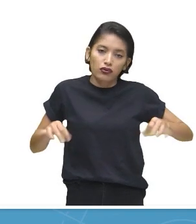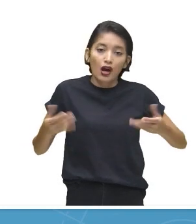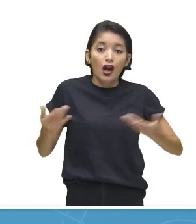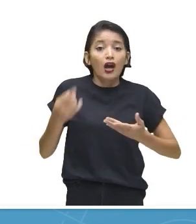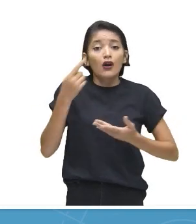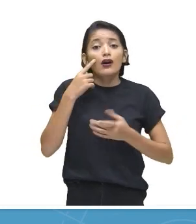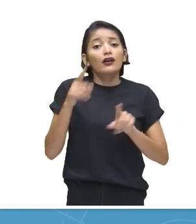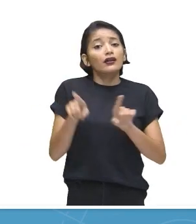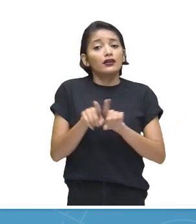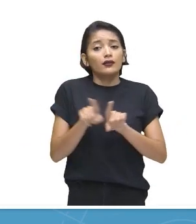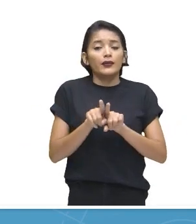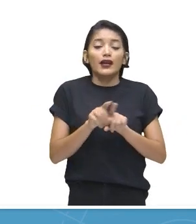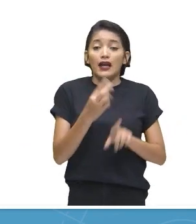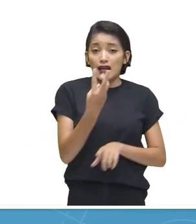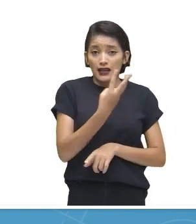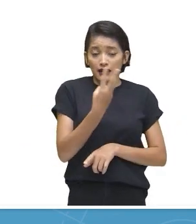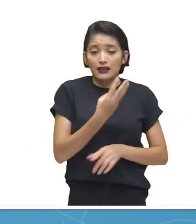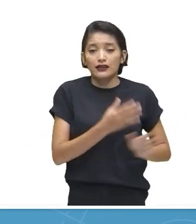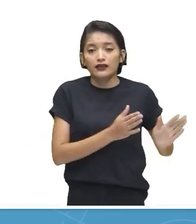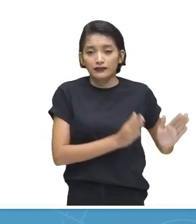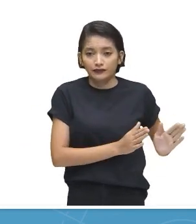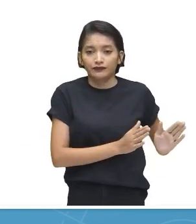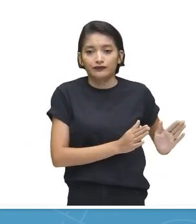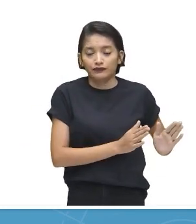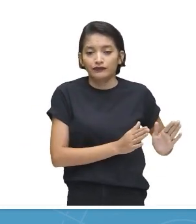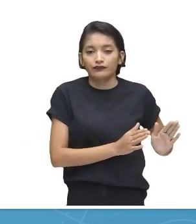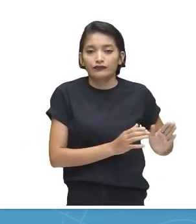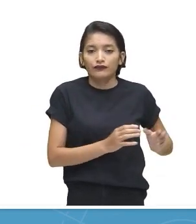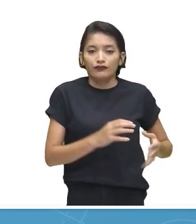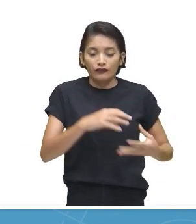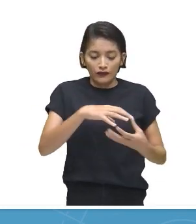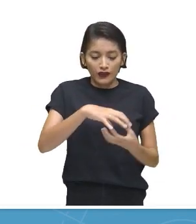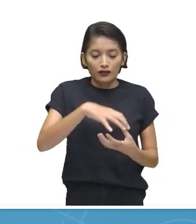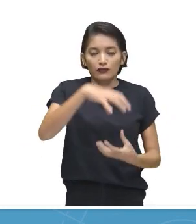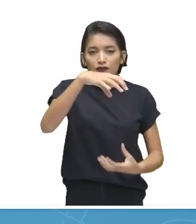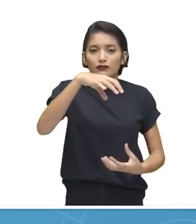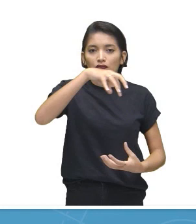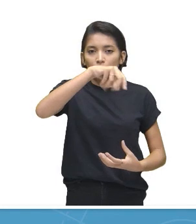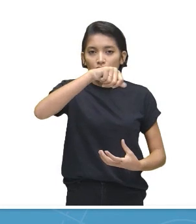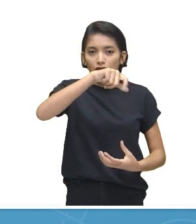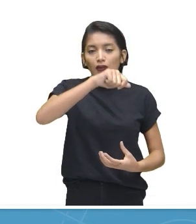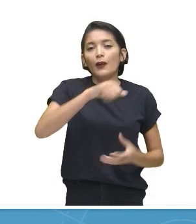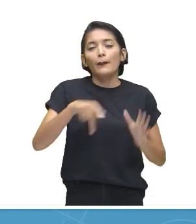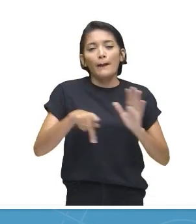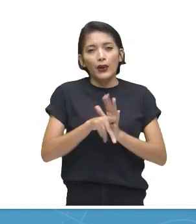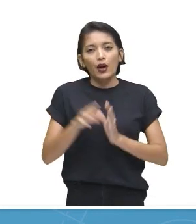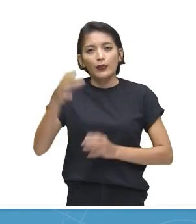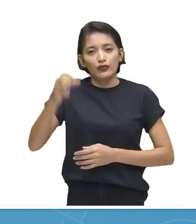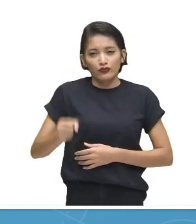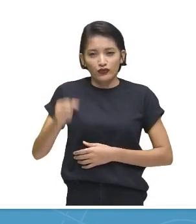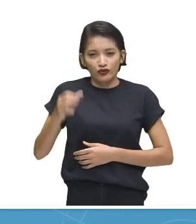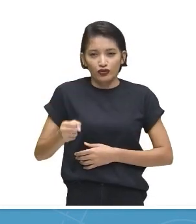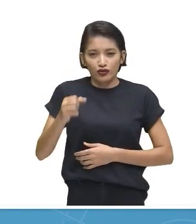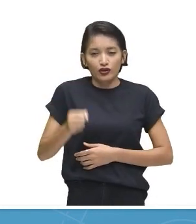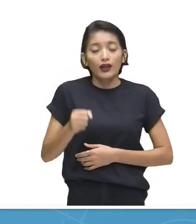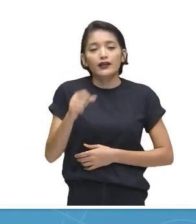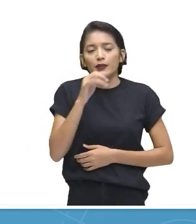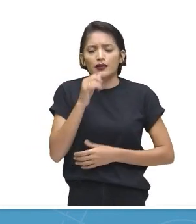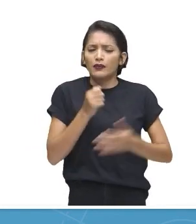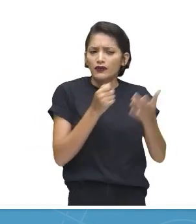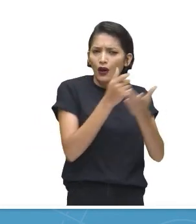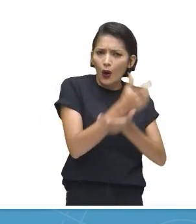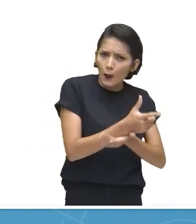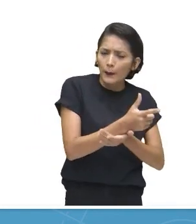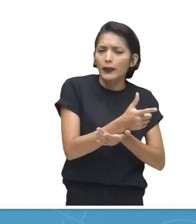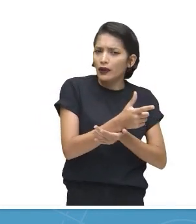aqui nós temos uma outra imagem, nós temos essas garrafas, né? Essas garrafas de leite. E aí você vai comprar o leite, por